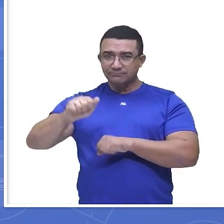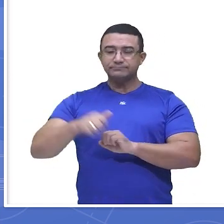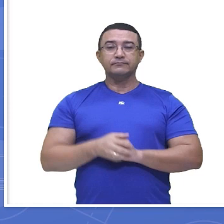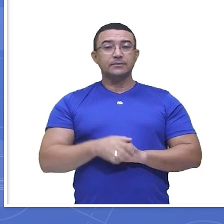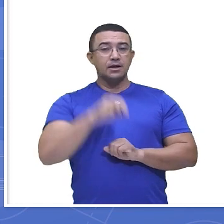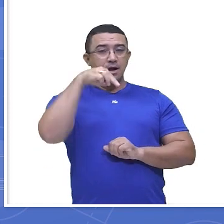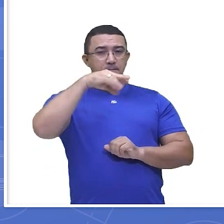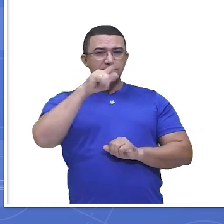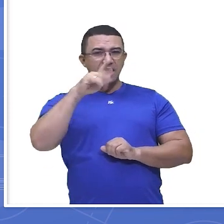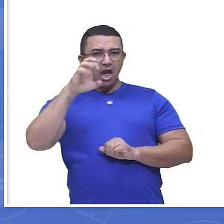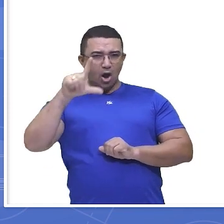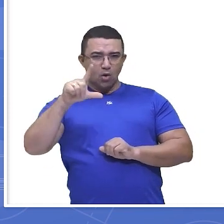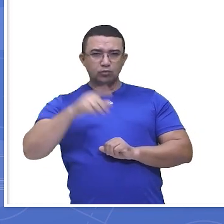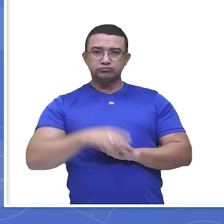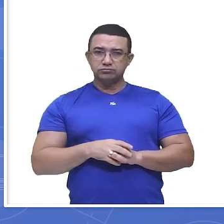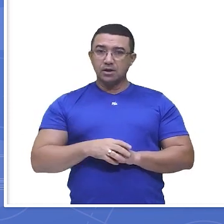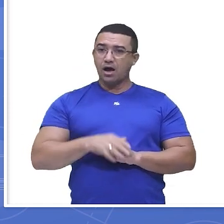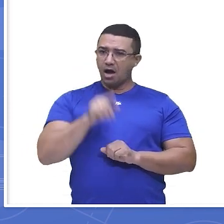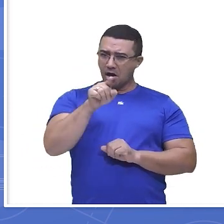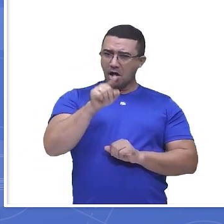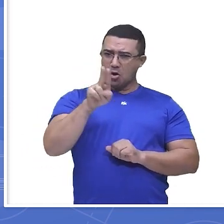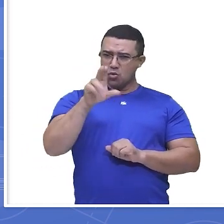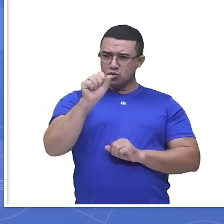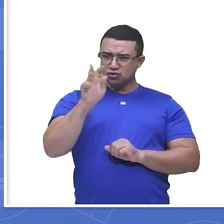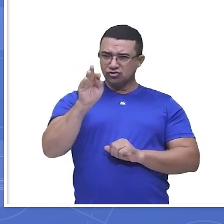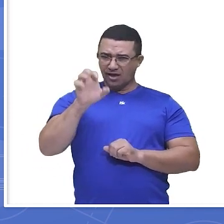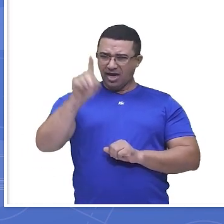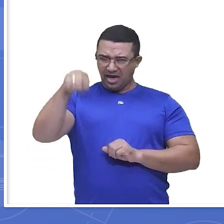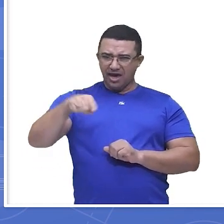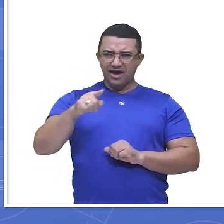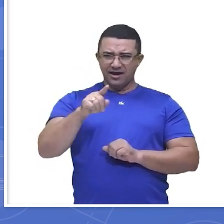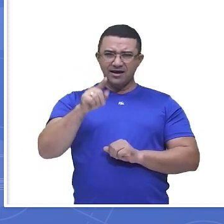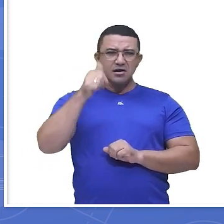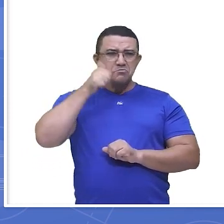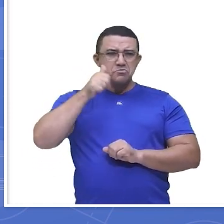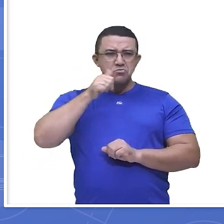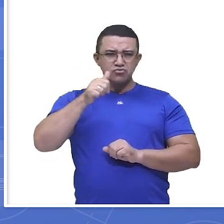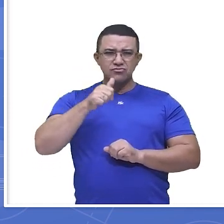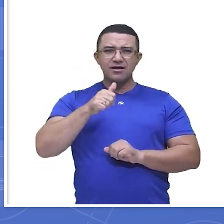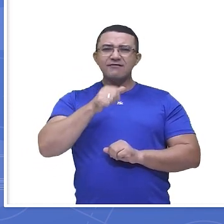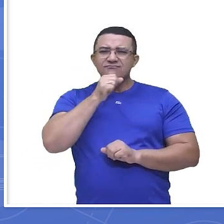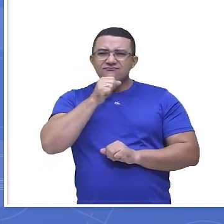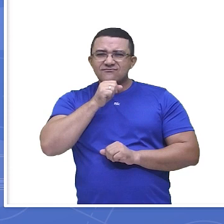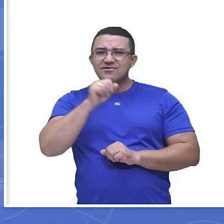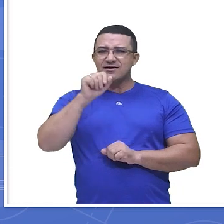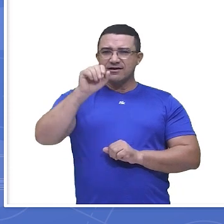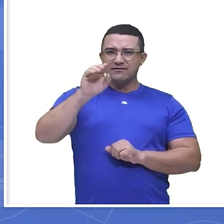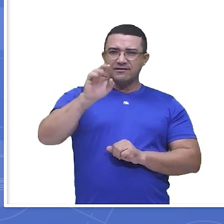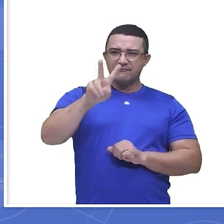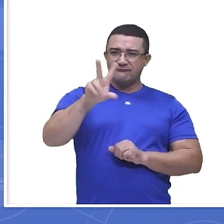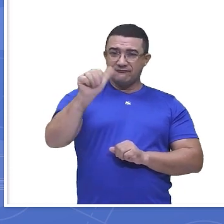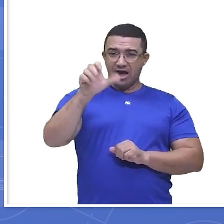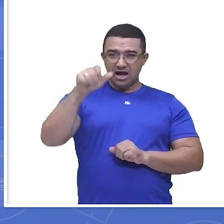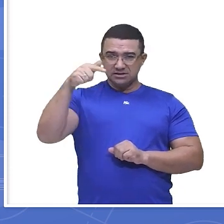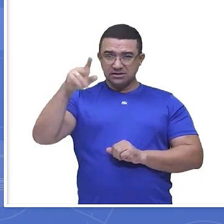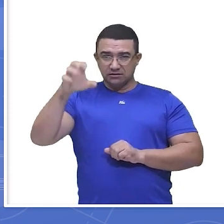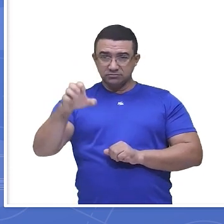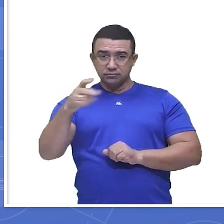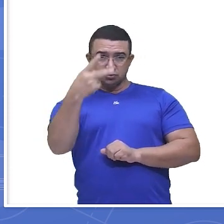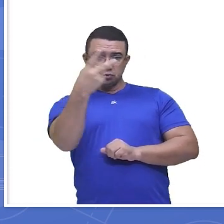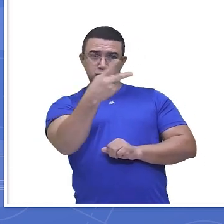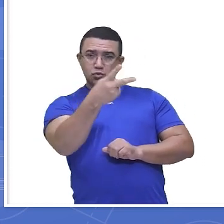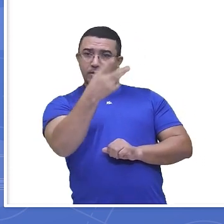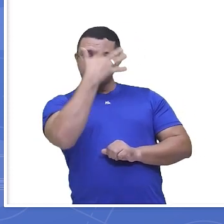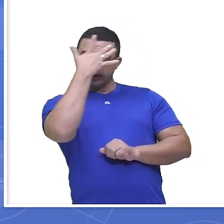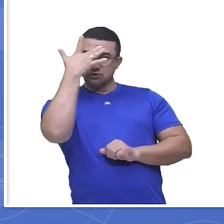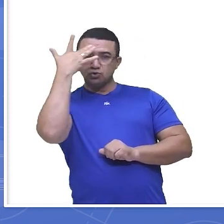Miguel. ¿Es usted la señora Vázquez? Encantado. Veja, duas pessoas que estão se